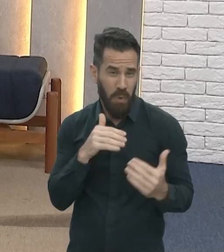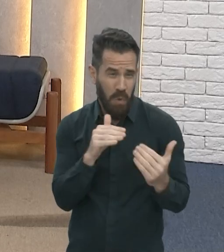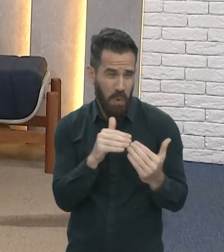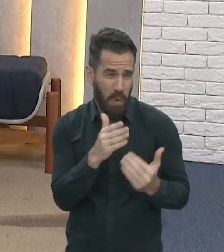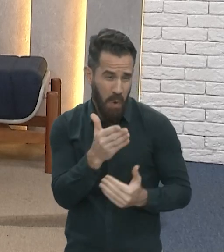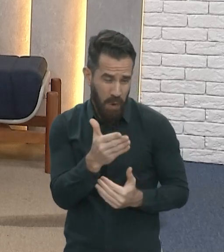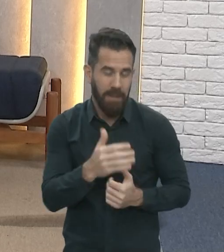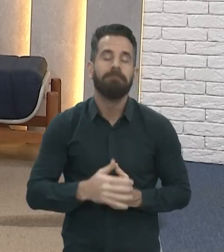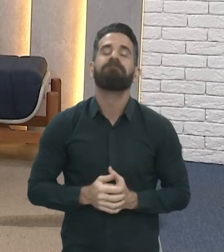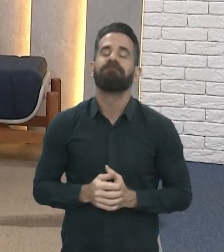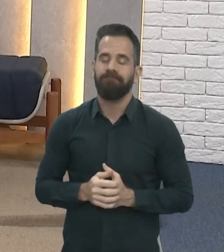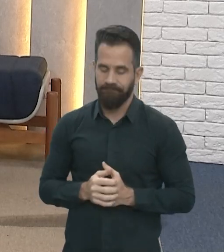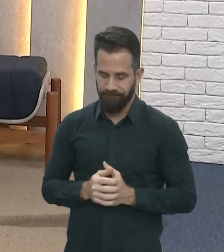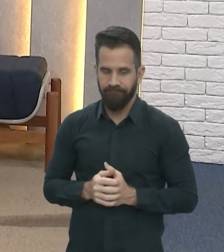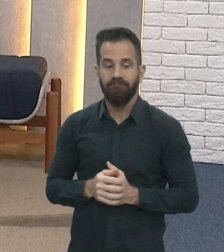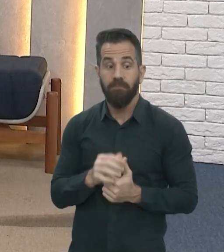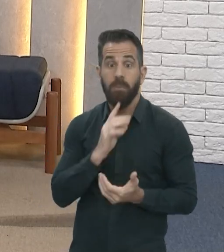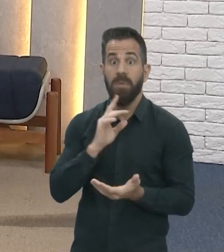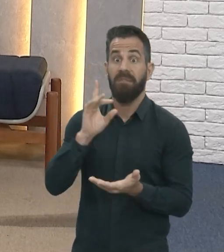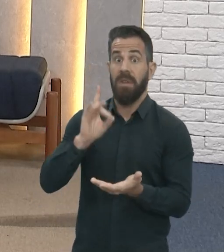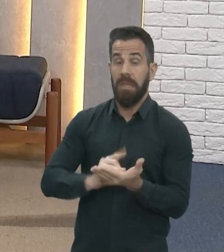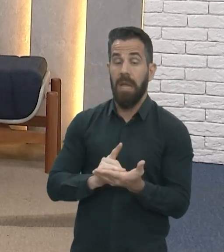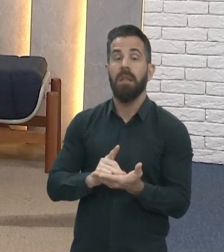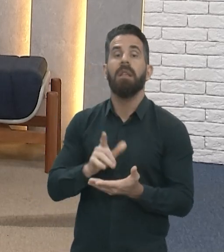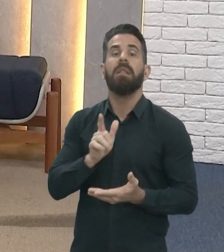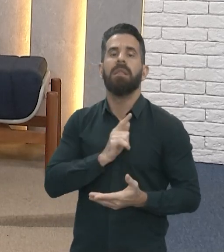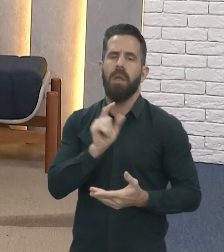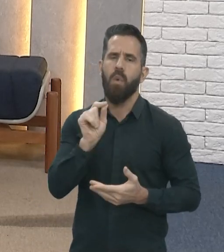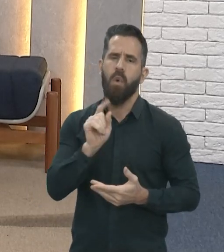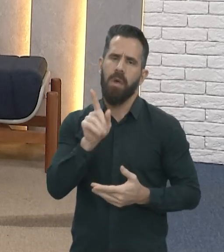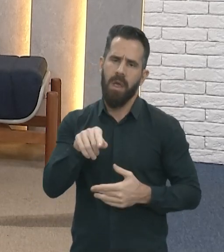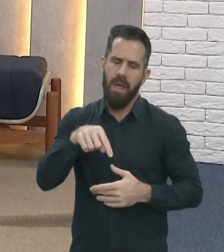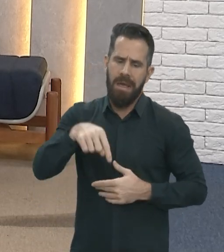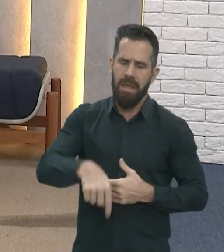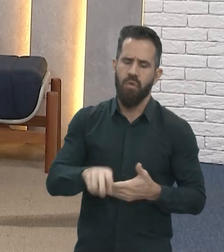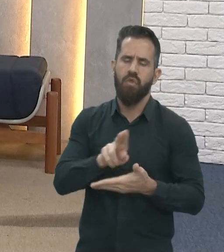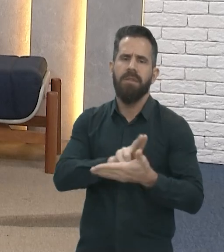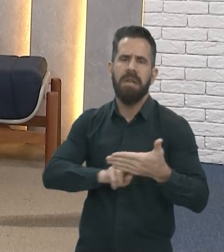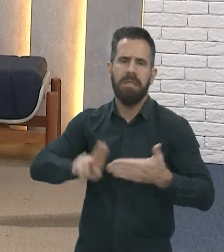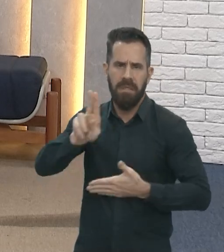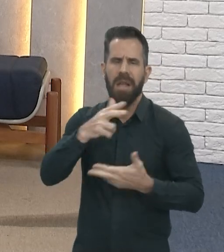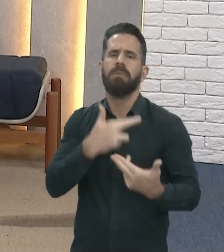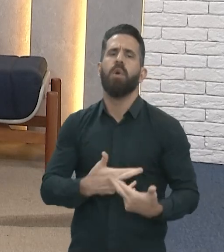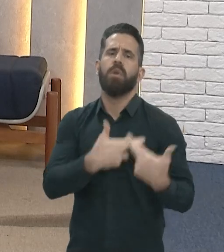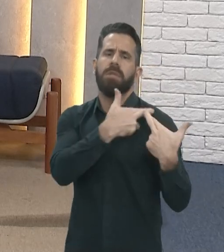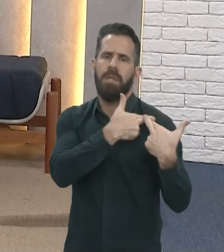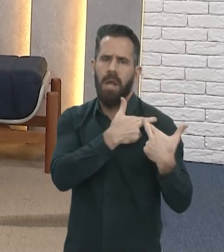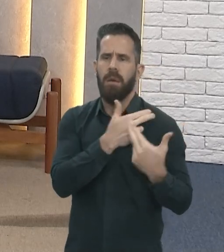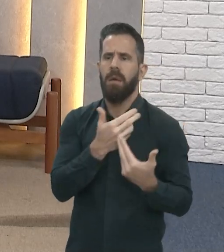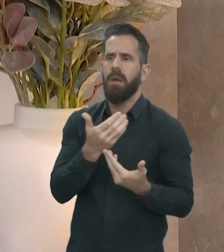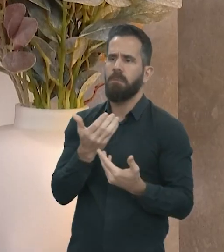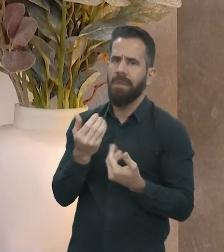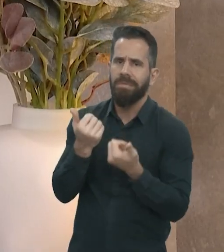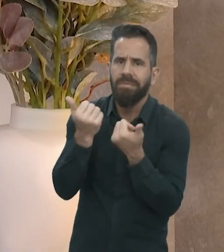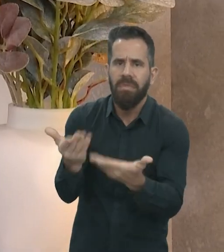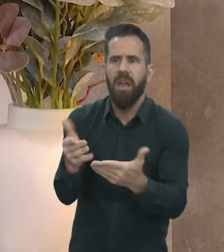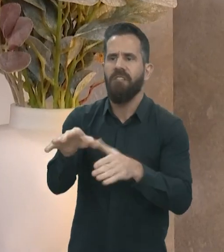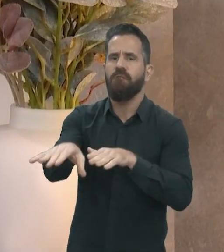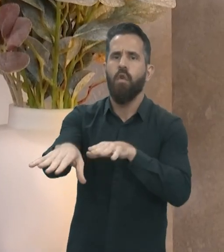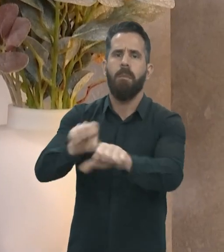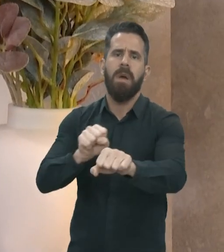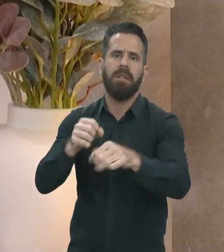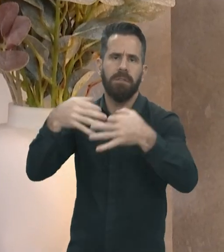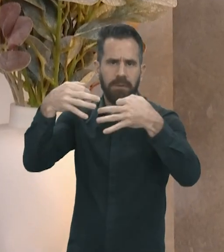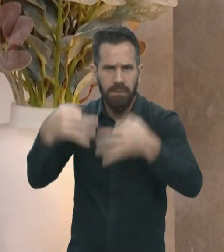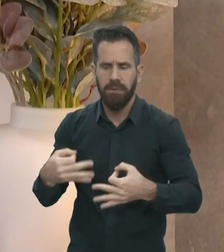tem um papel de formação dos nossos estudantes que aqui ingressam, e as experiências que eles podem ter acesso,